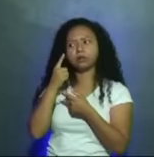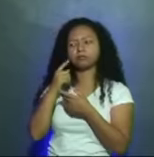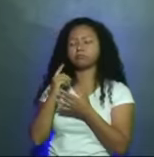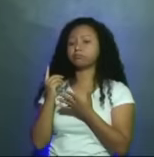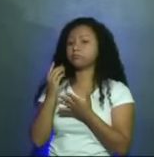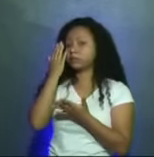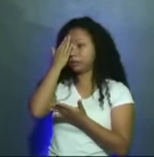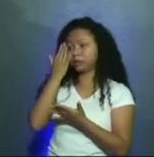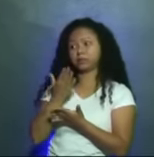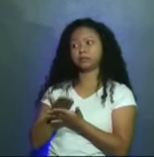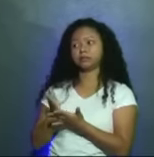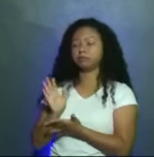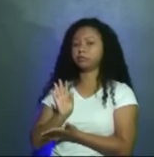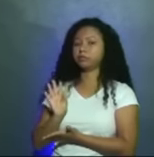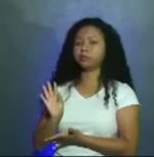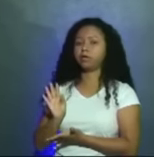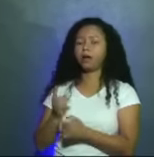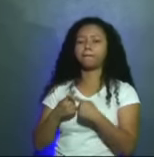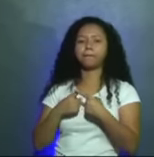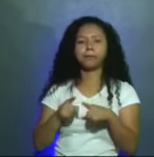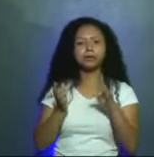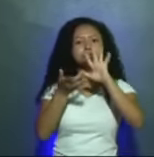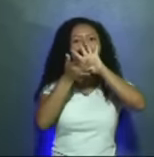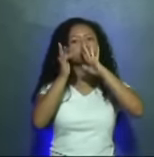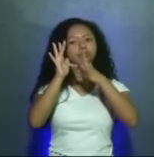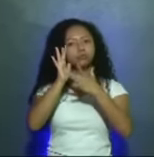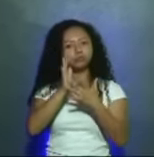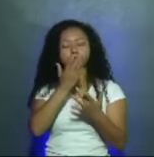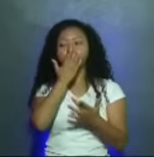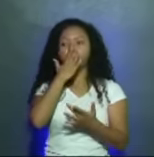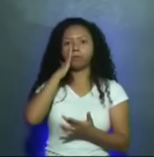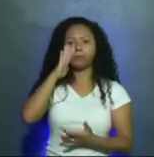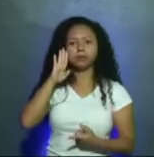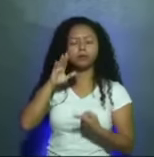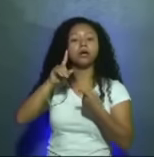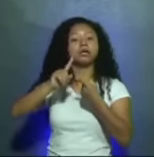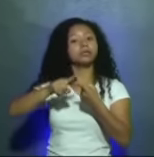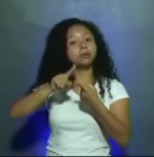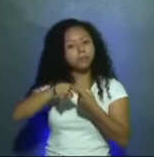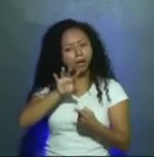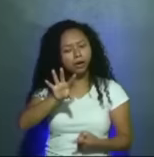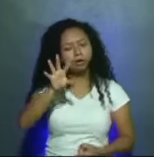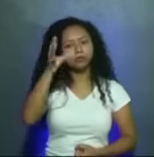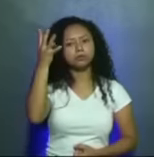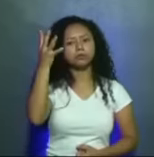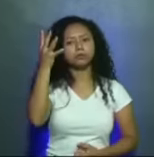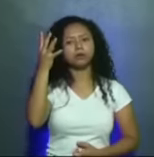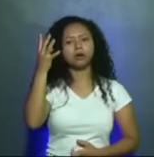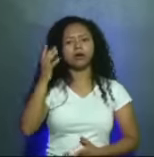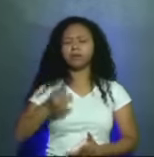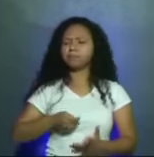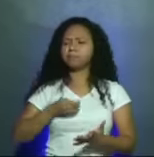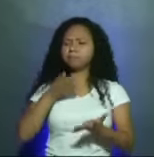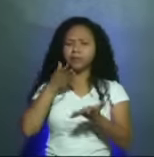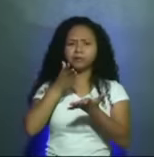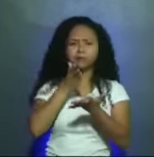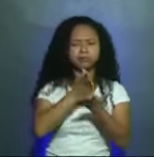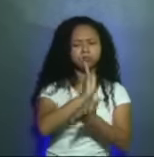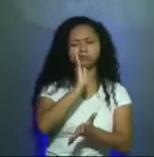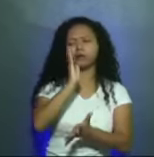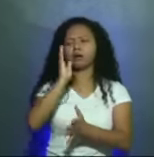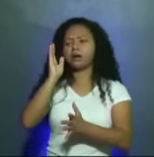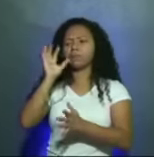cumpriu tudo. Ele pagou o preço por tudo na cruz. Ele passou aqueles momentos tão difíceis,